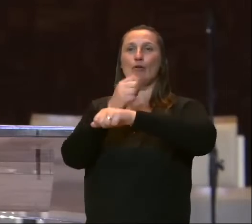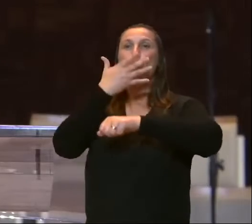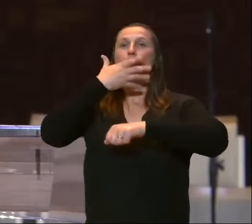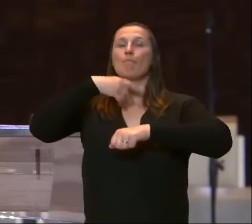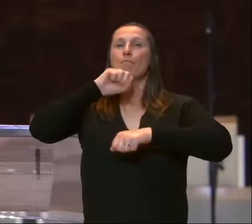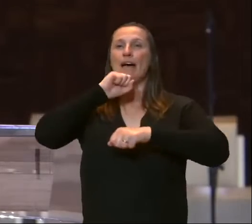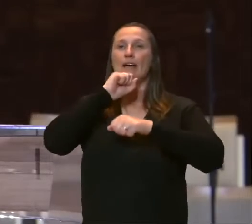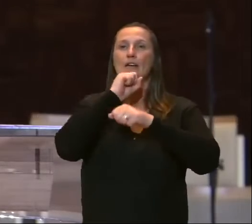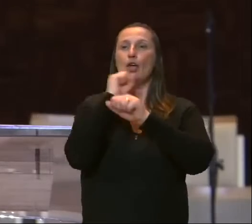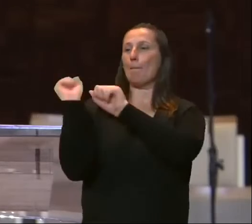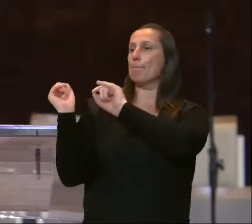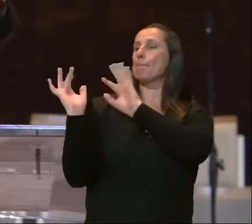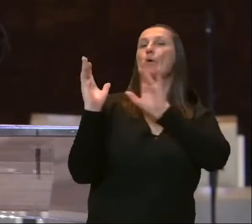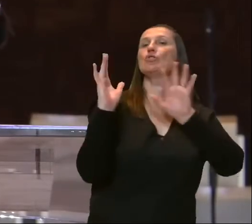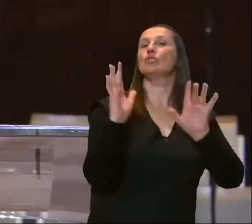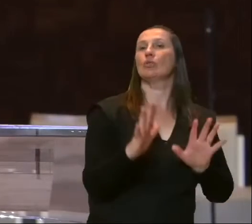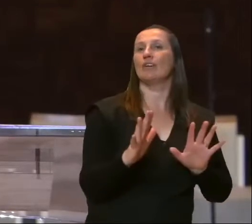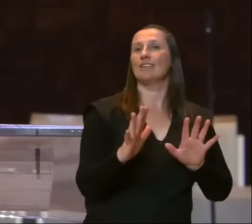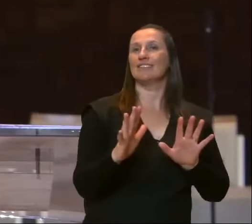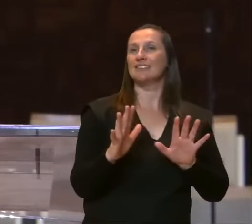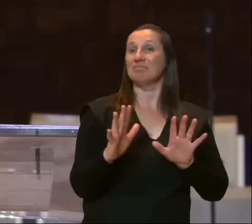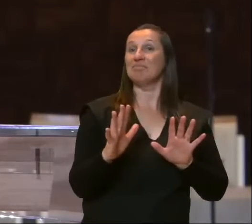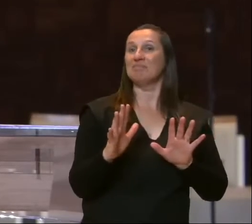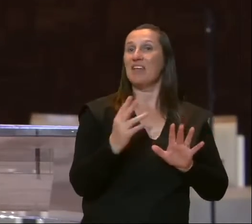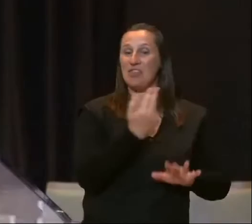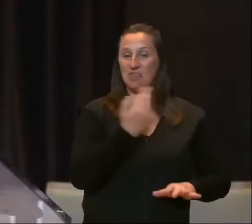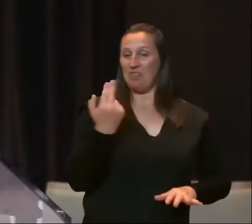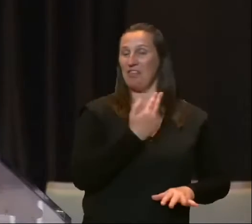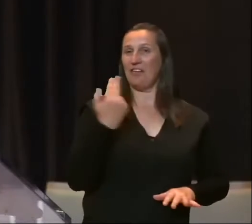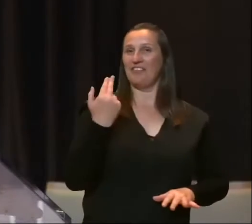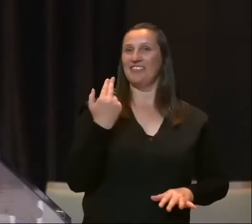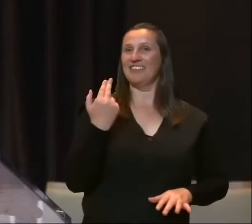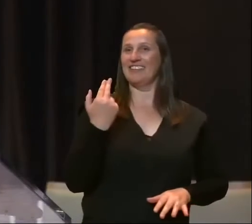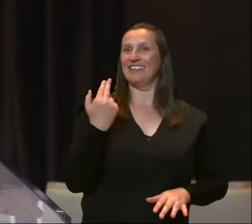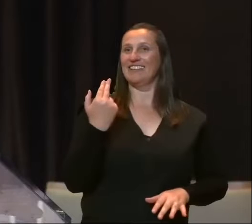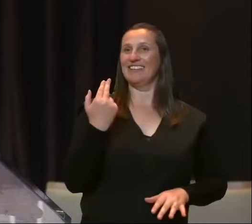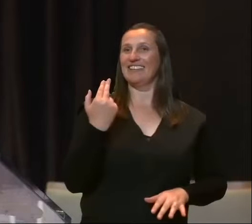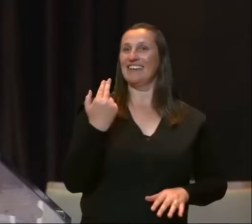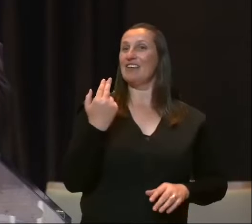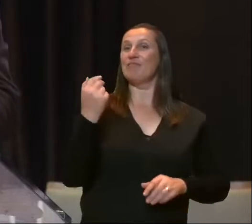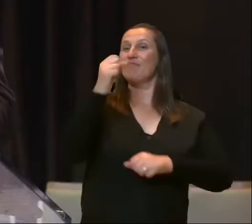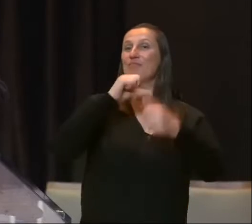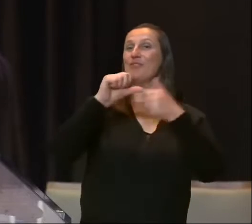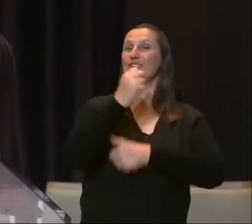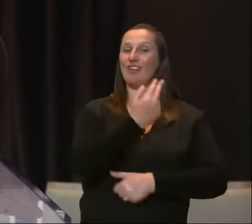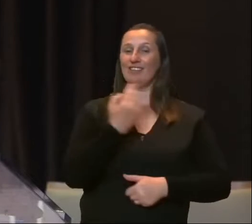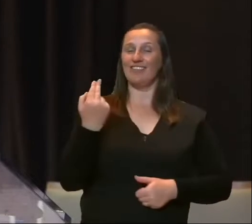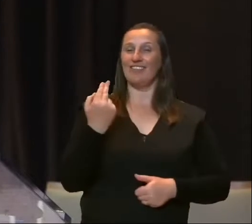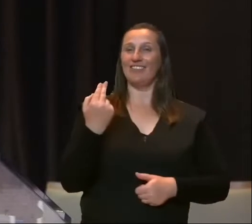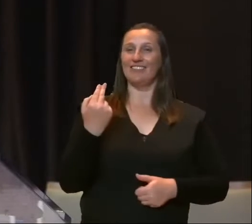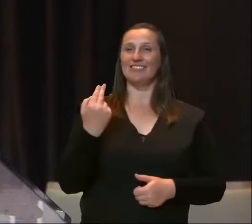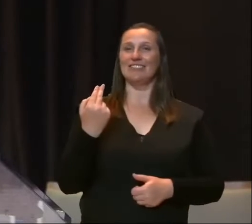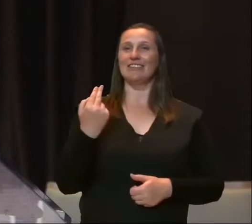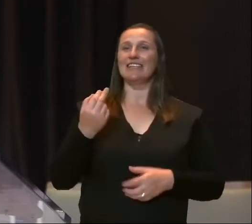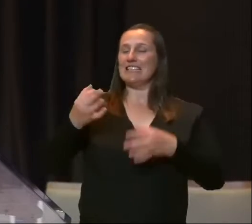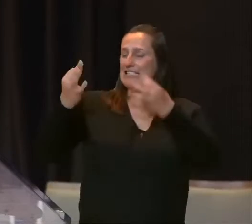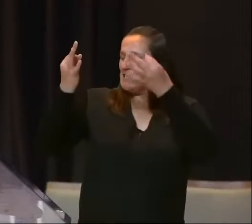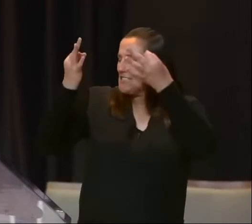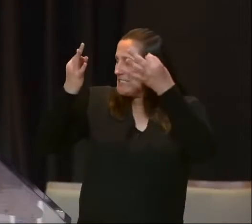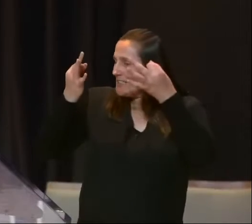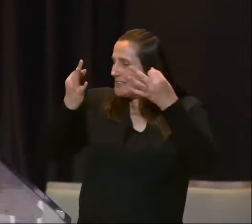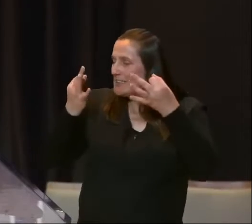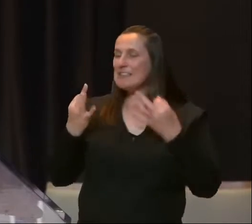Ele começa a chamar-se assim, pedir para chamarem ele assim. Uma certeza que